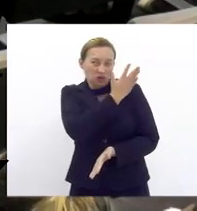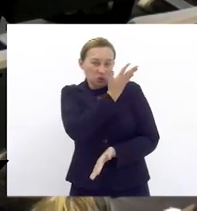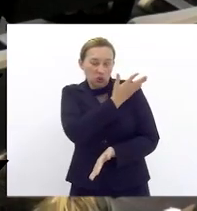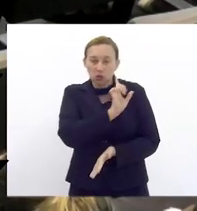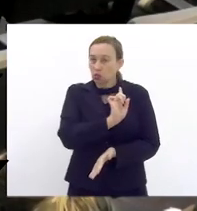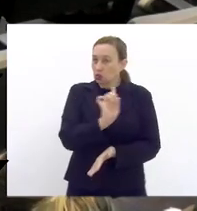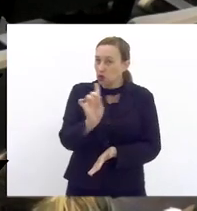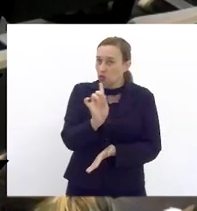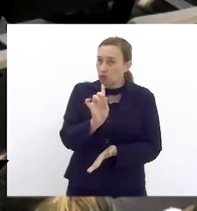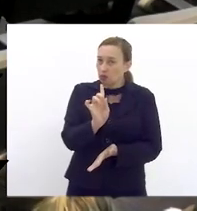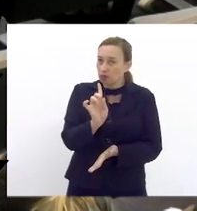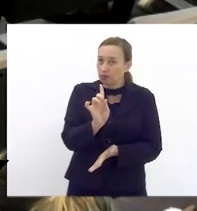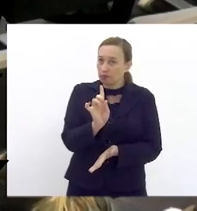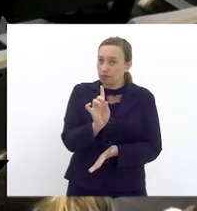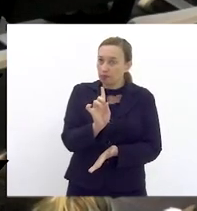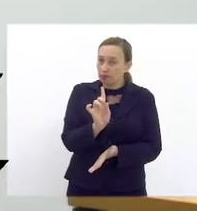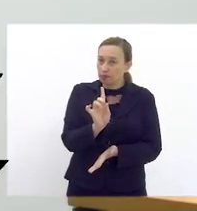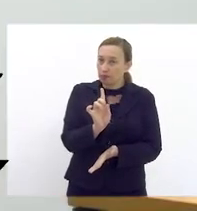preconceituoso